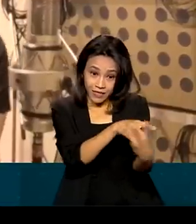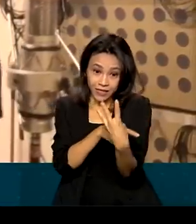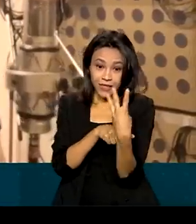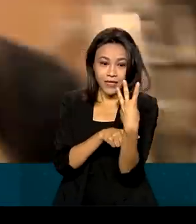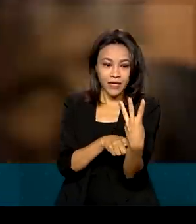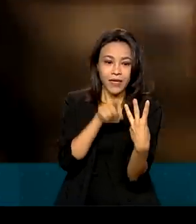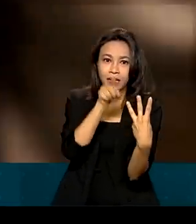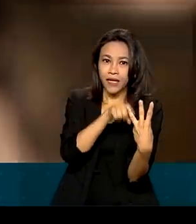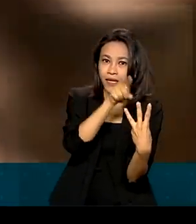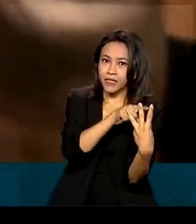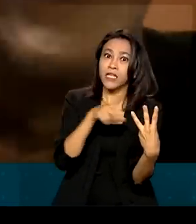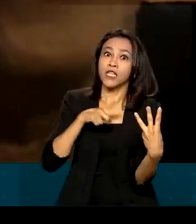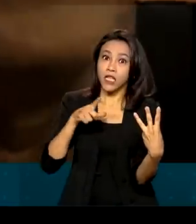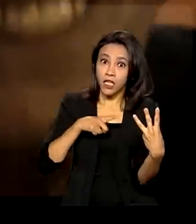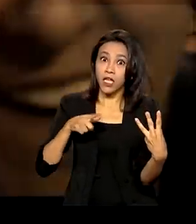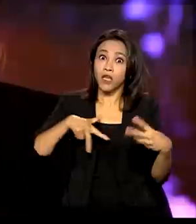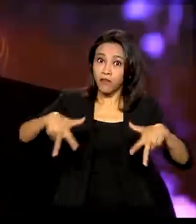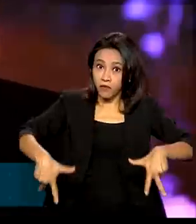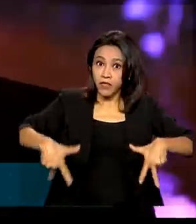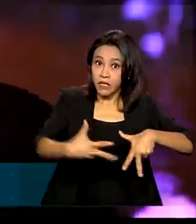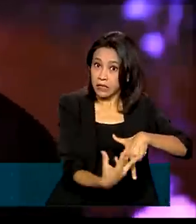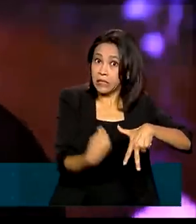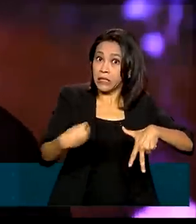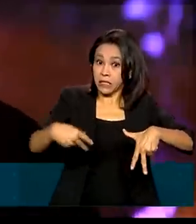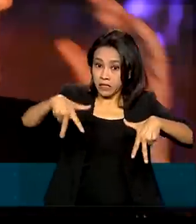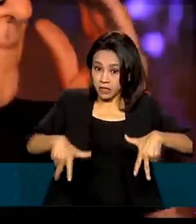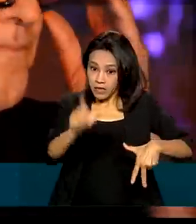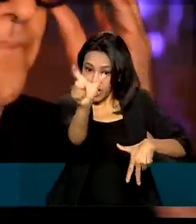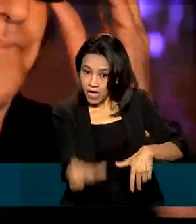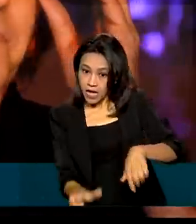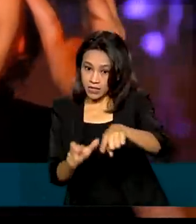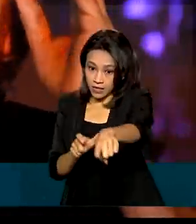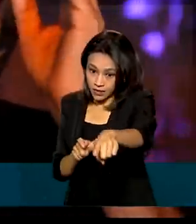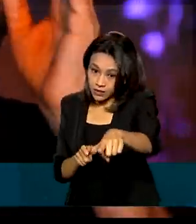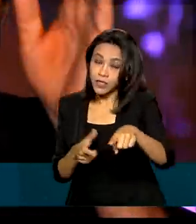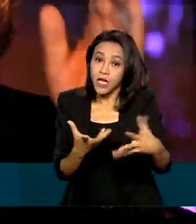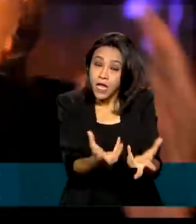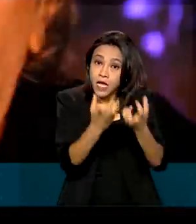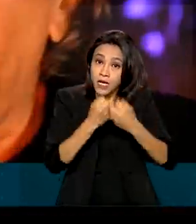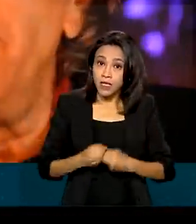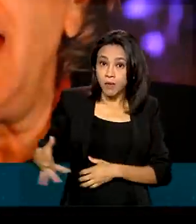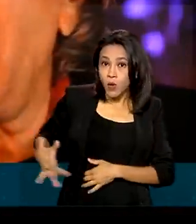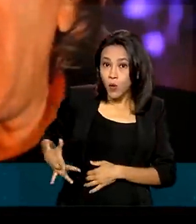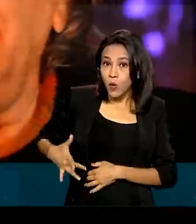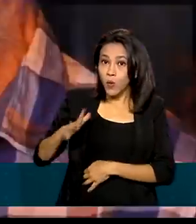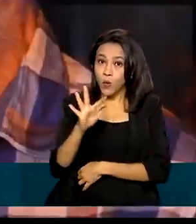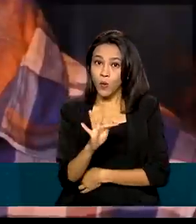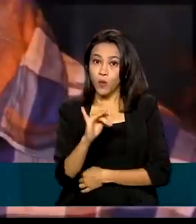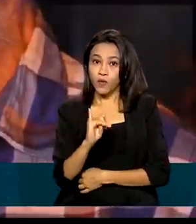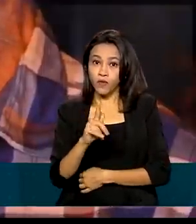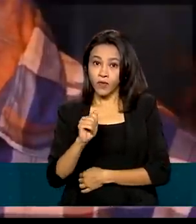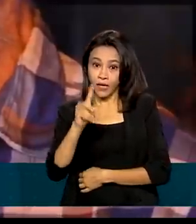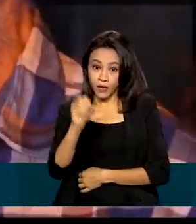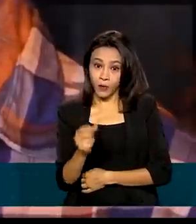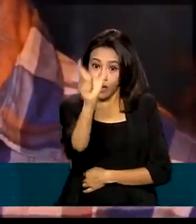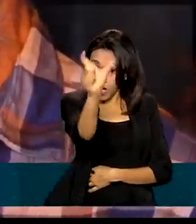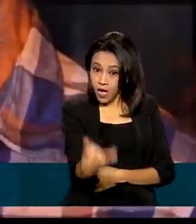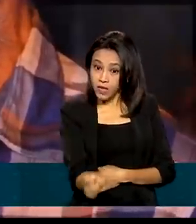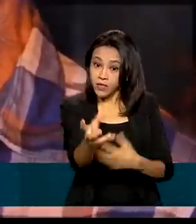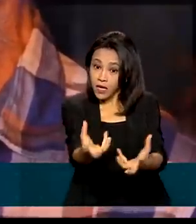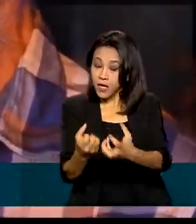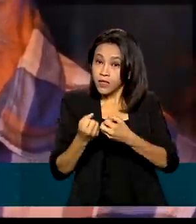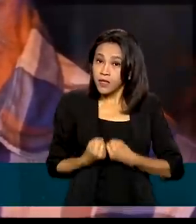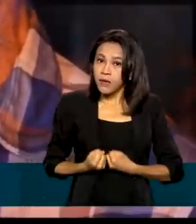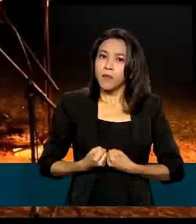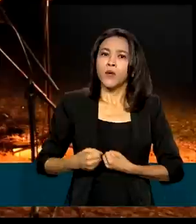Jimmy passaram por transplantes de órgãos Ricardo o King receber um fígado a 10 anos já o Jimmy passou por